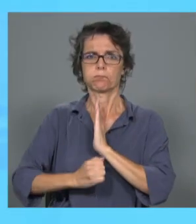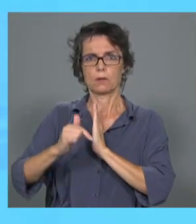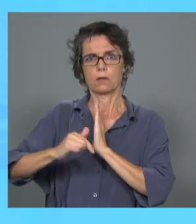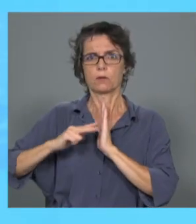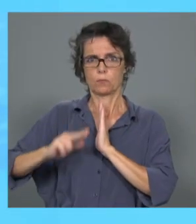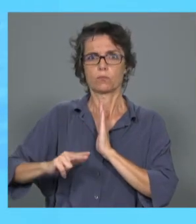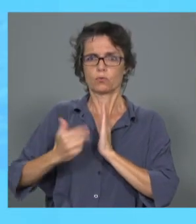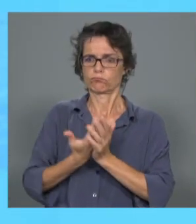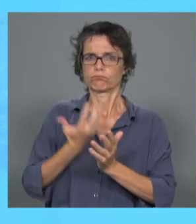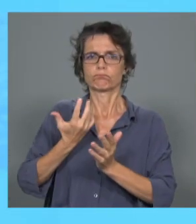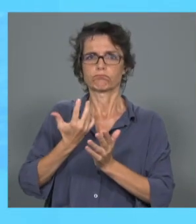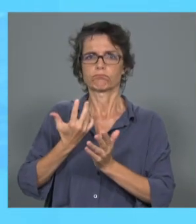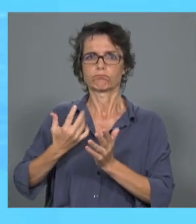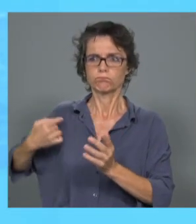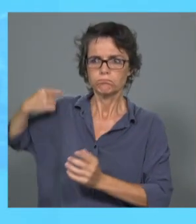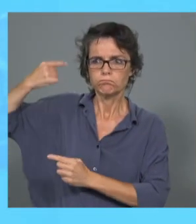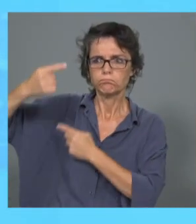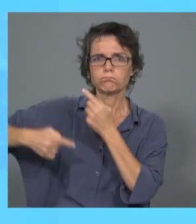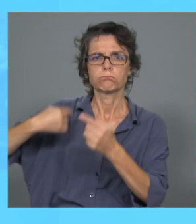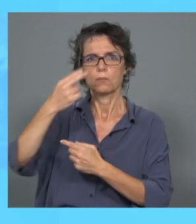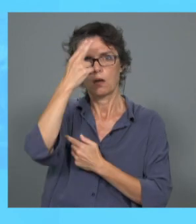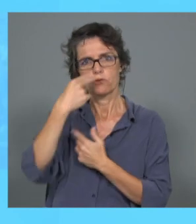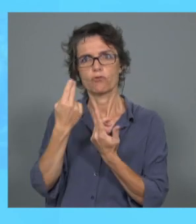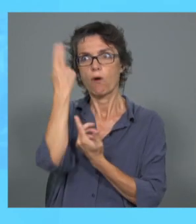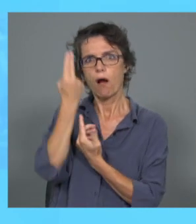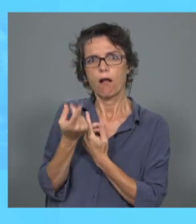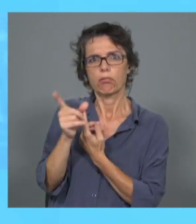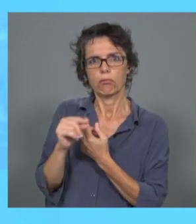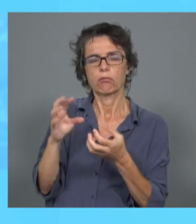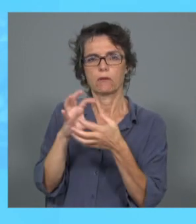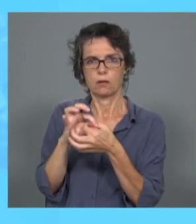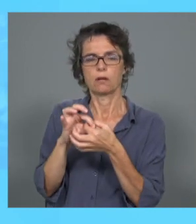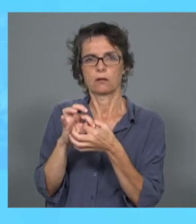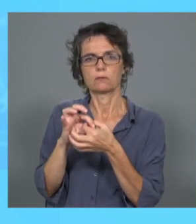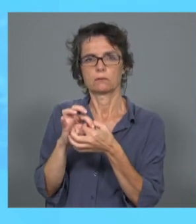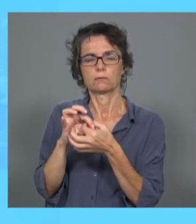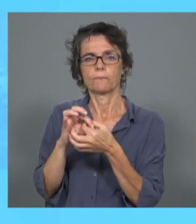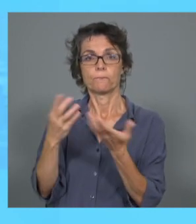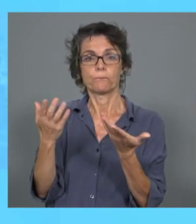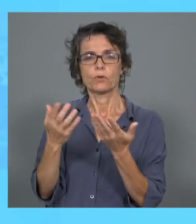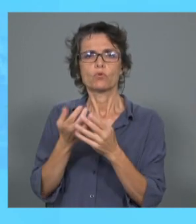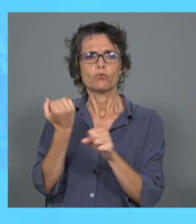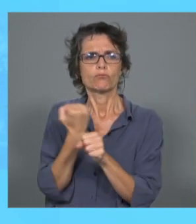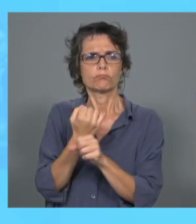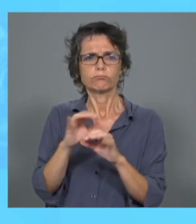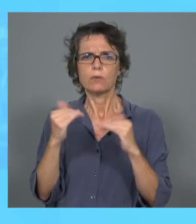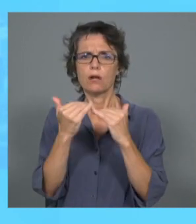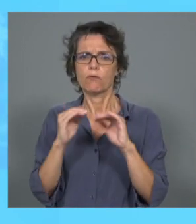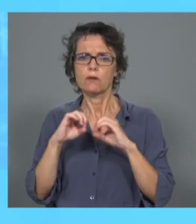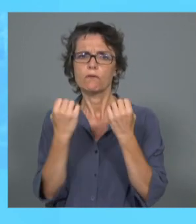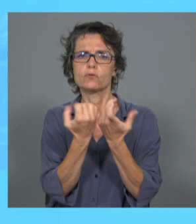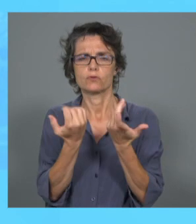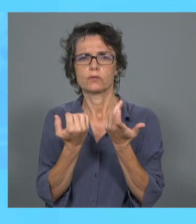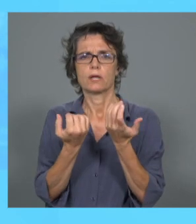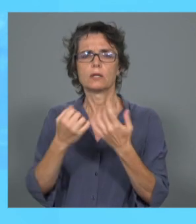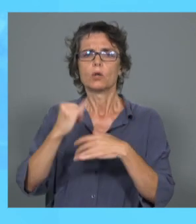país, desde logo pelo património histórico e artístico, também por todo o trabalho social que vai desempenhando através das instituições de